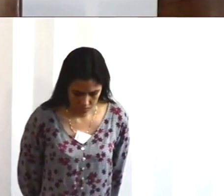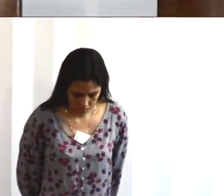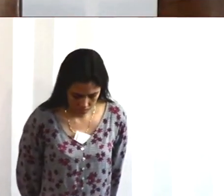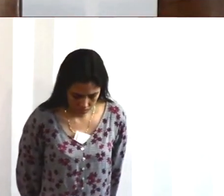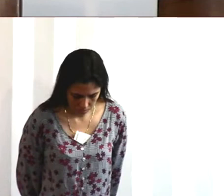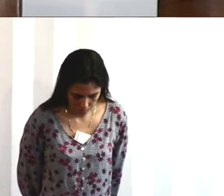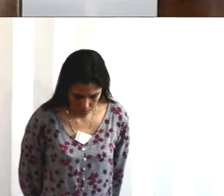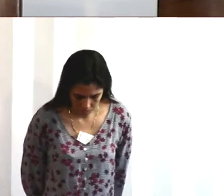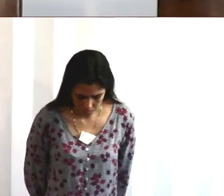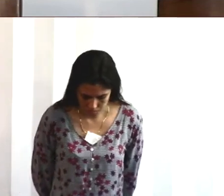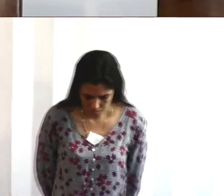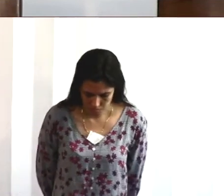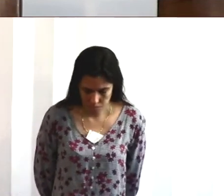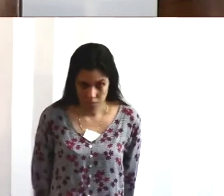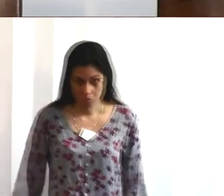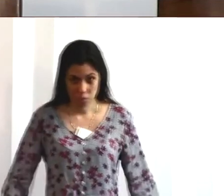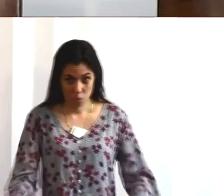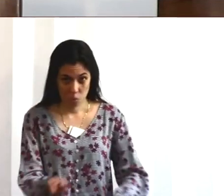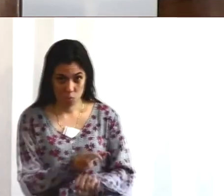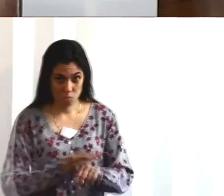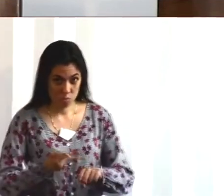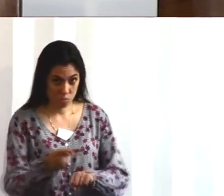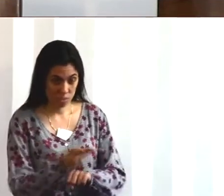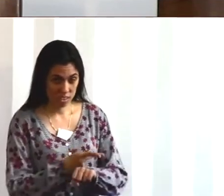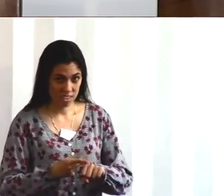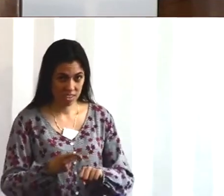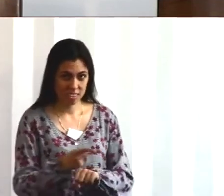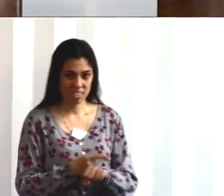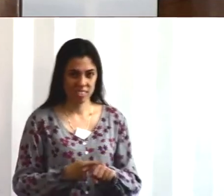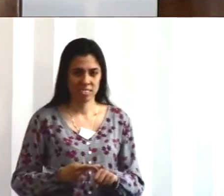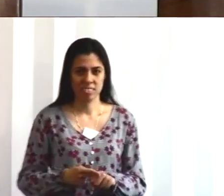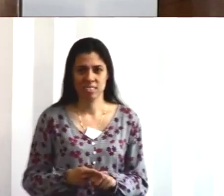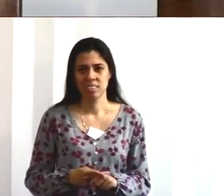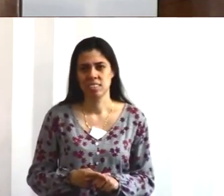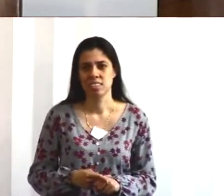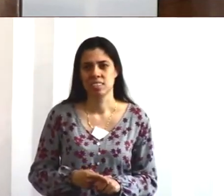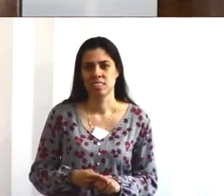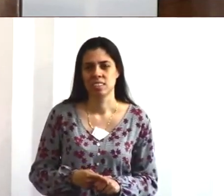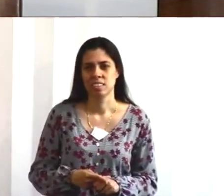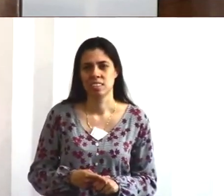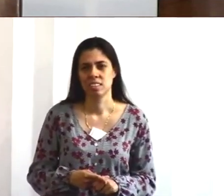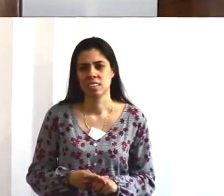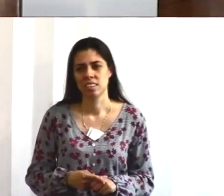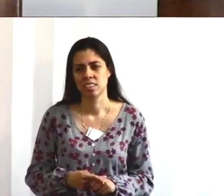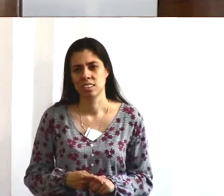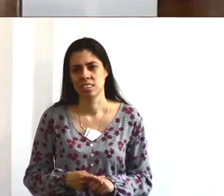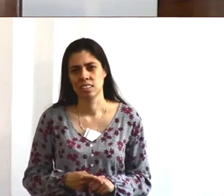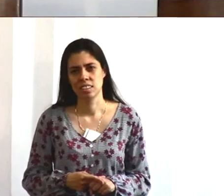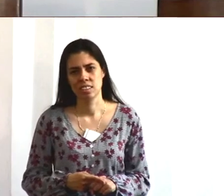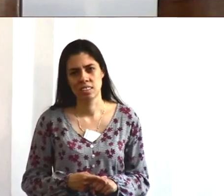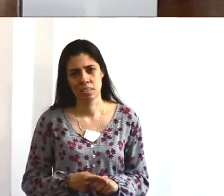isso, busquem viver a vida de vocês diante do Senhor.